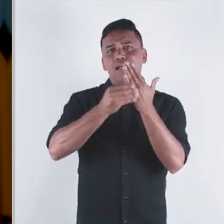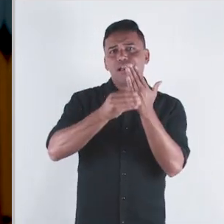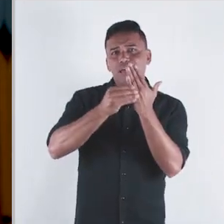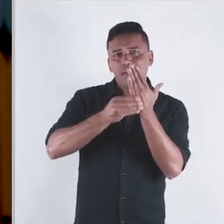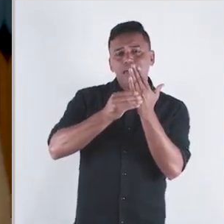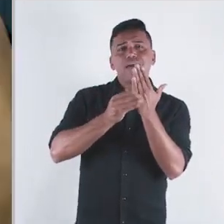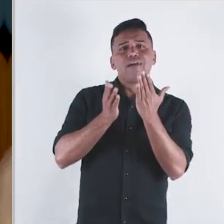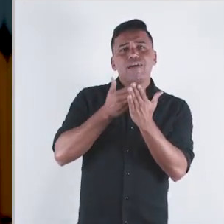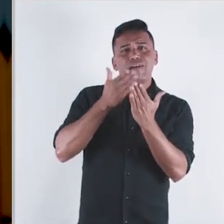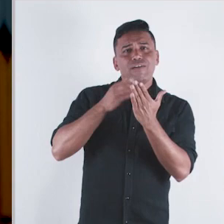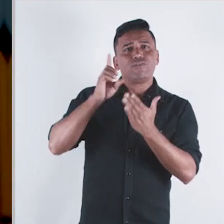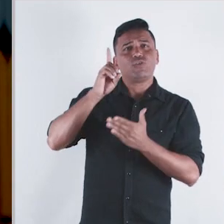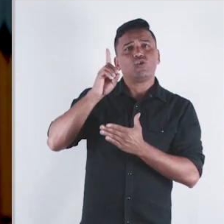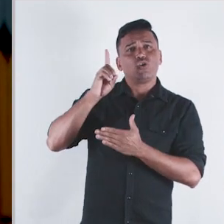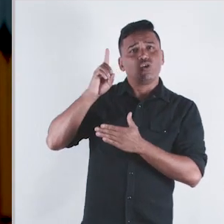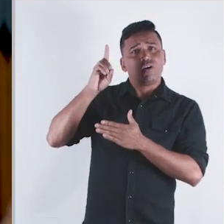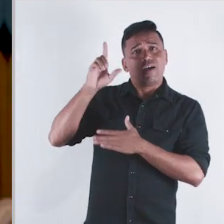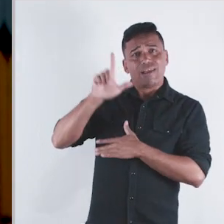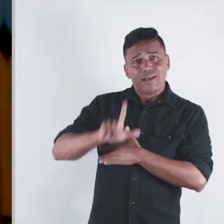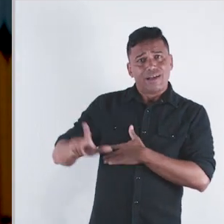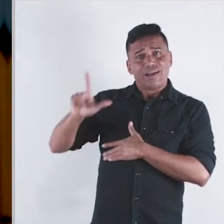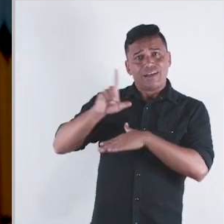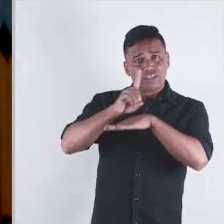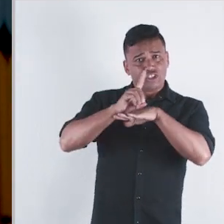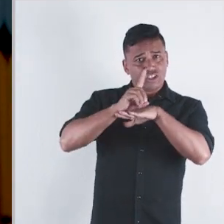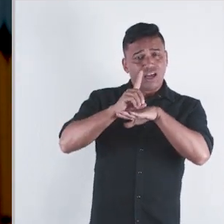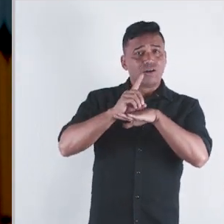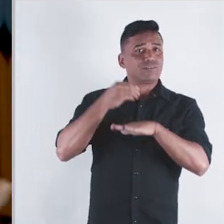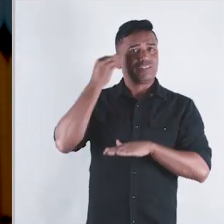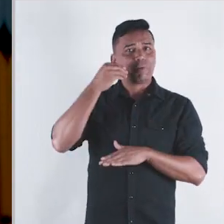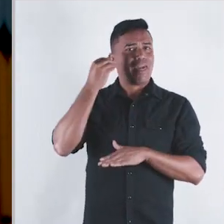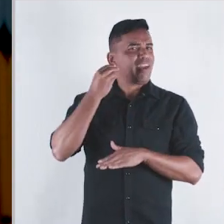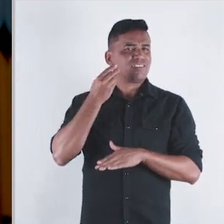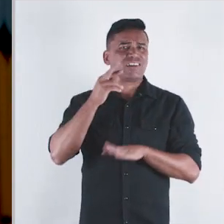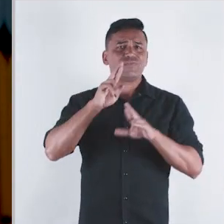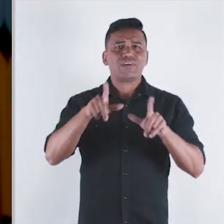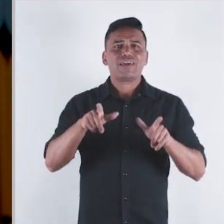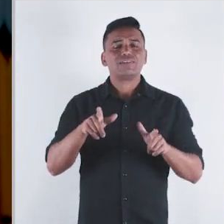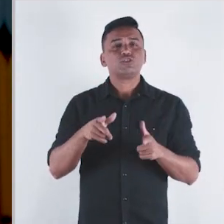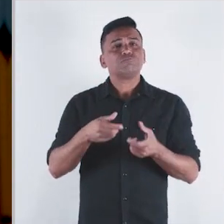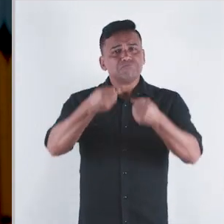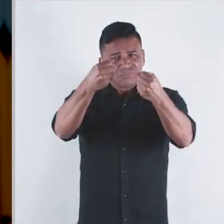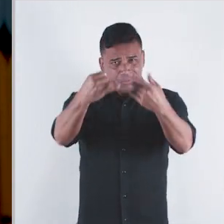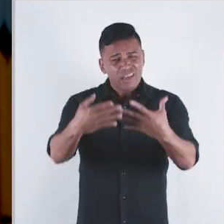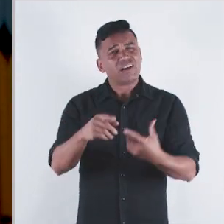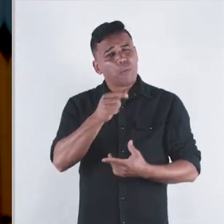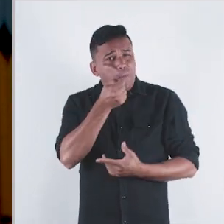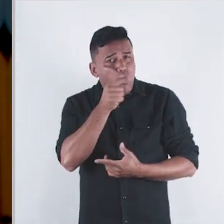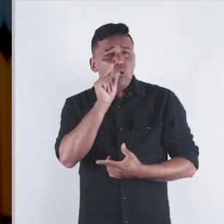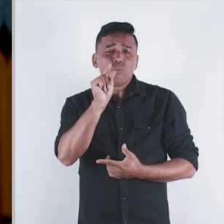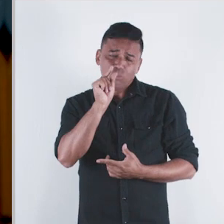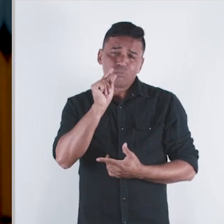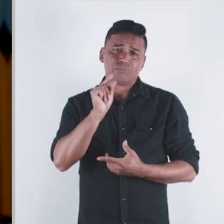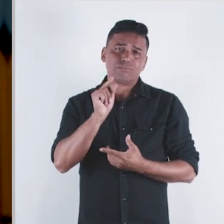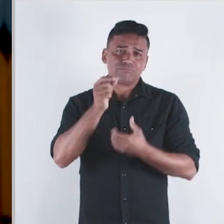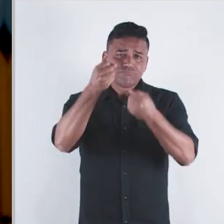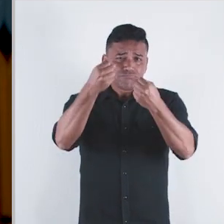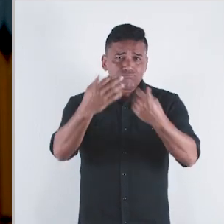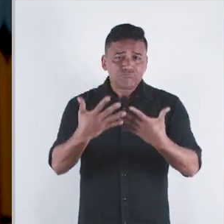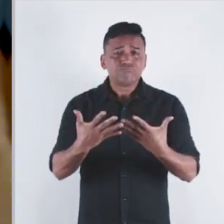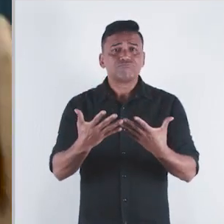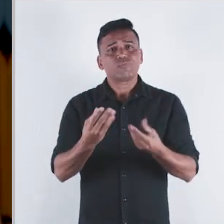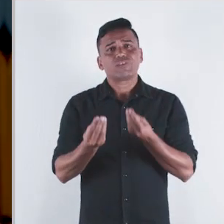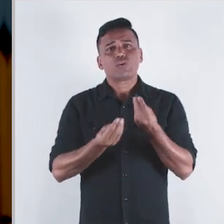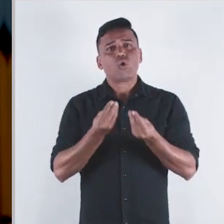fruição, a experiência estética é bastante diferente, né? Eu queria que você falasse um pouco sobre isso, né? Sobre